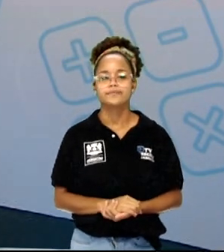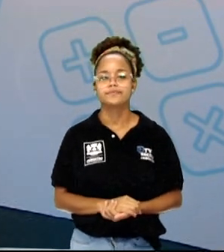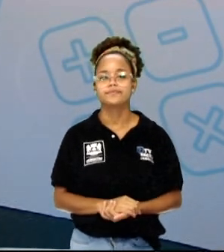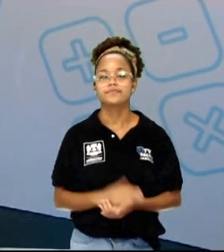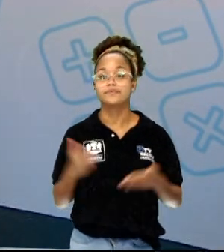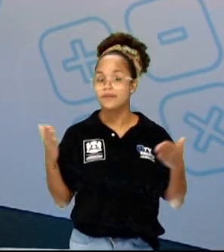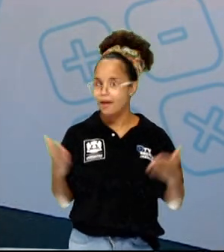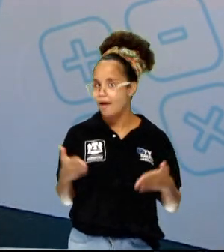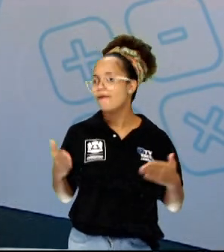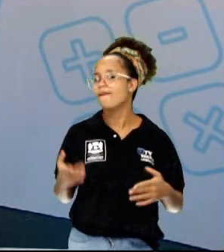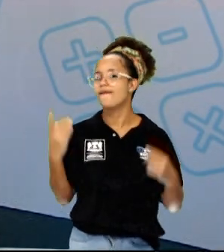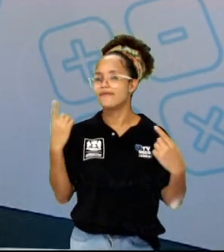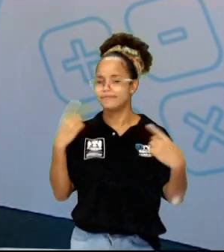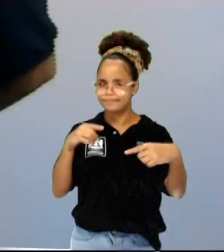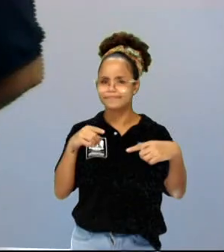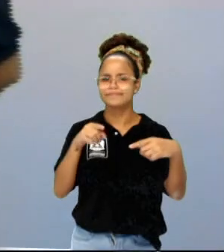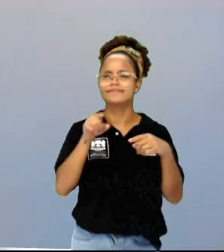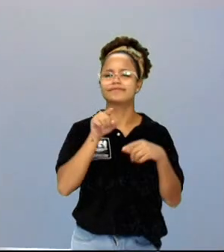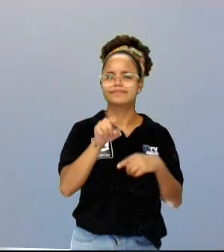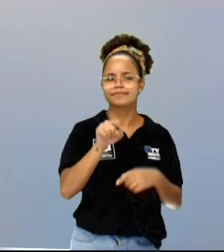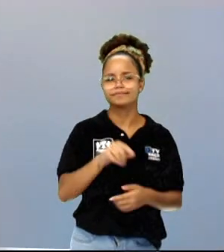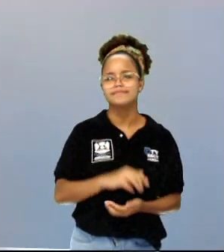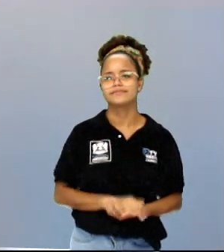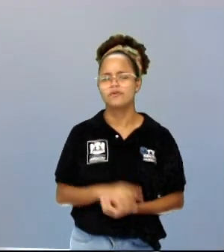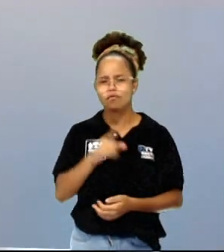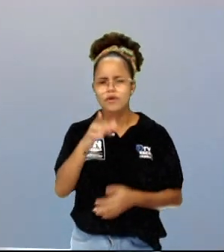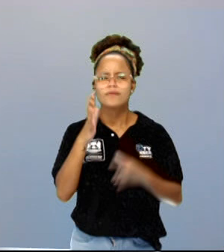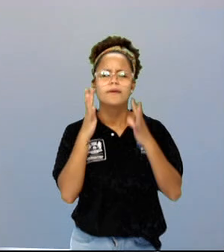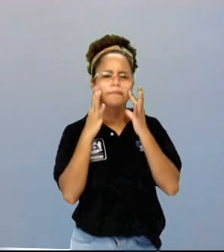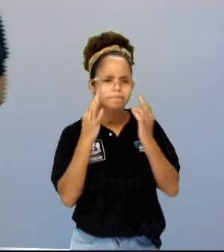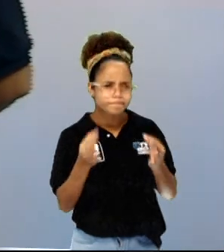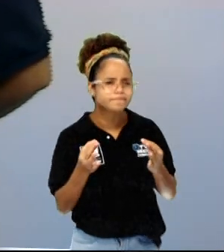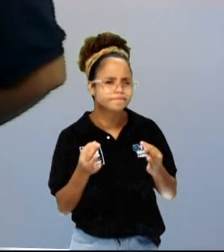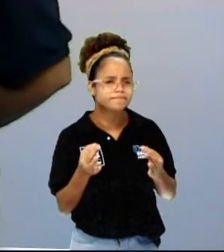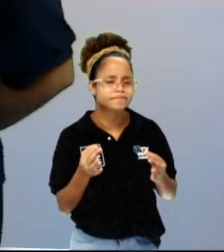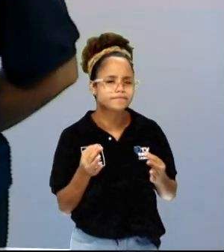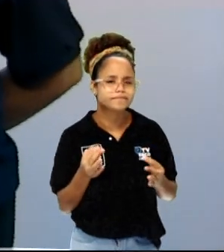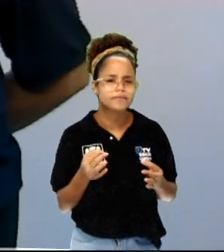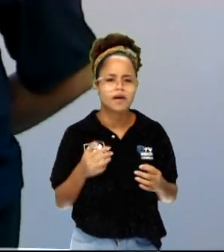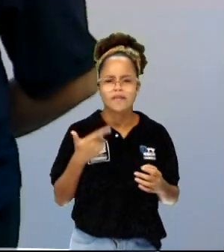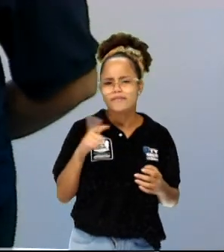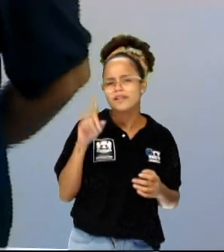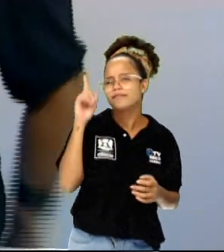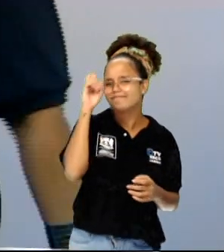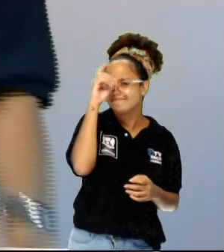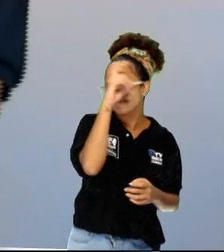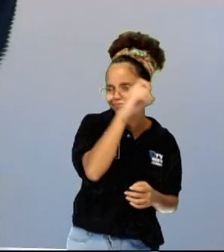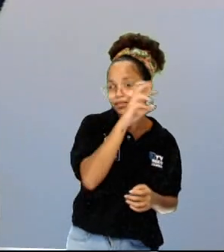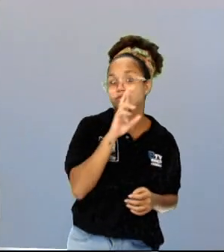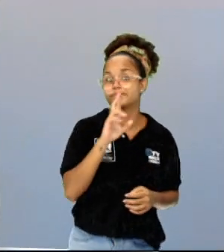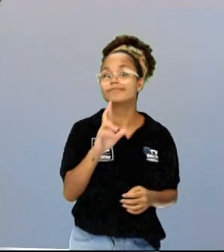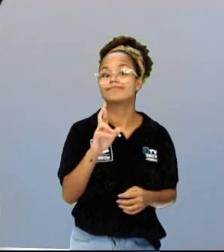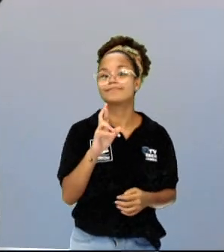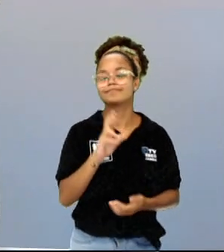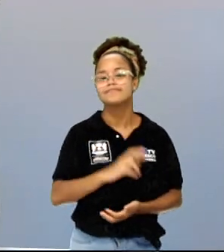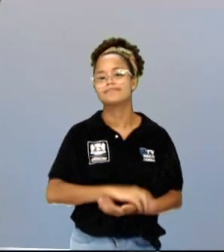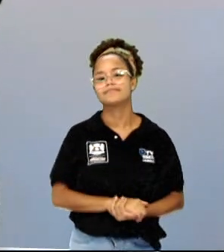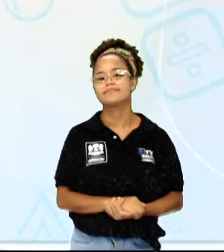um desafio para você. Se você prestou bem atenção na aula, você não vai ter dificuldade alguma de estar respondendo.